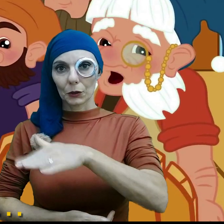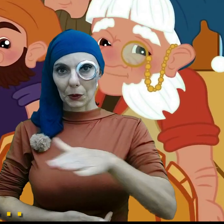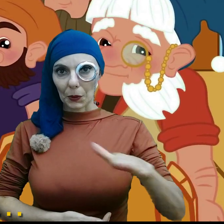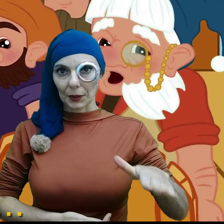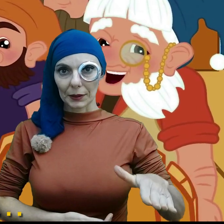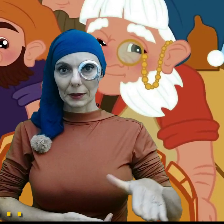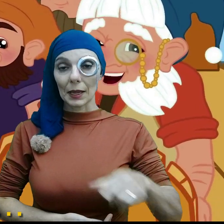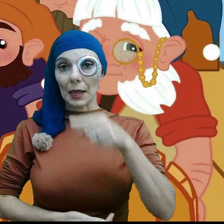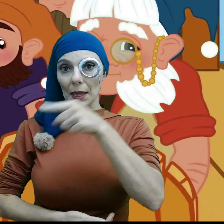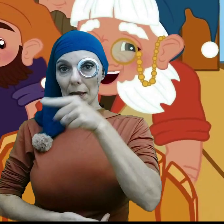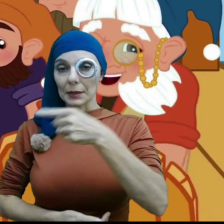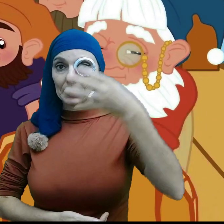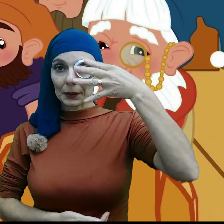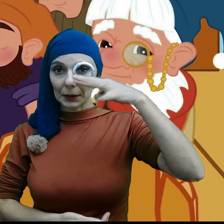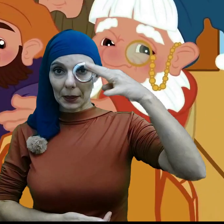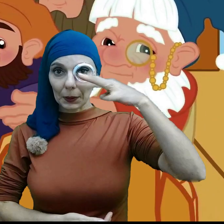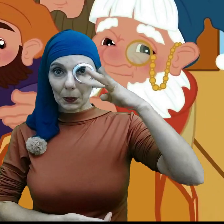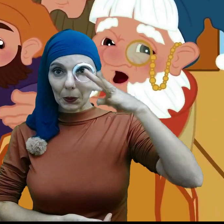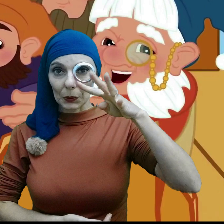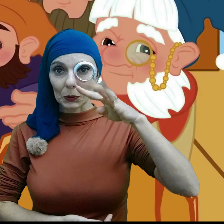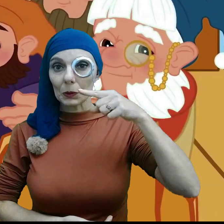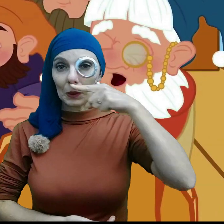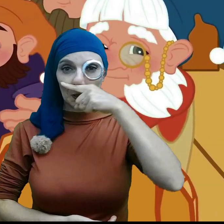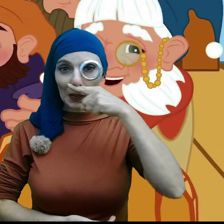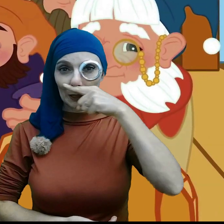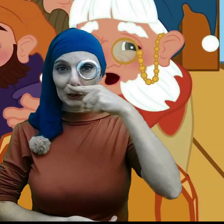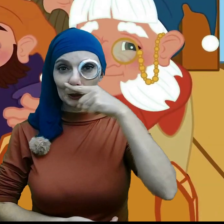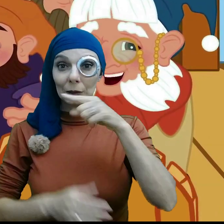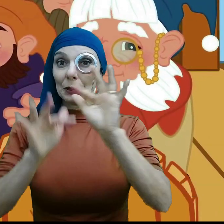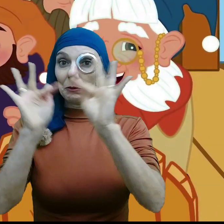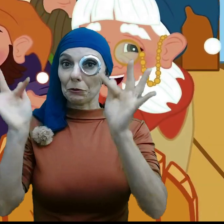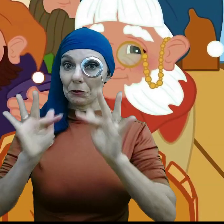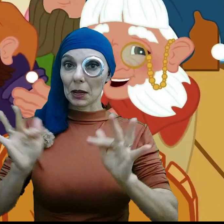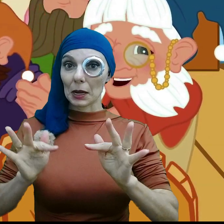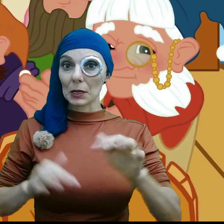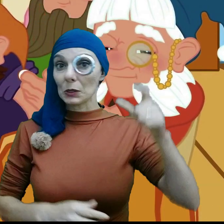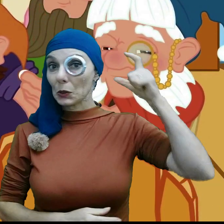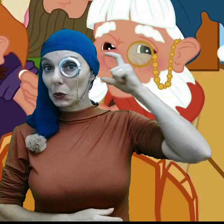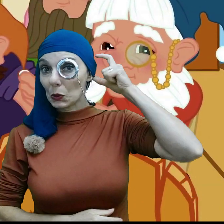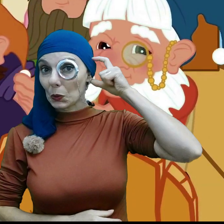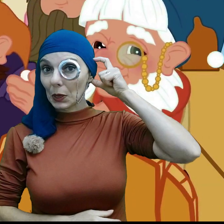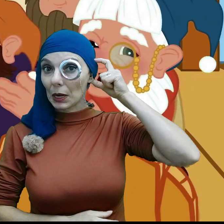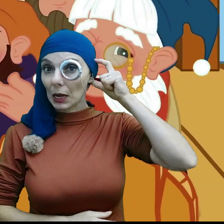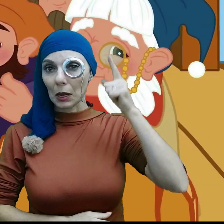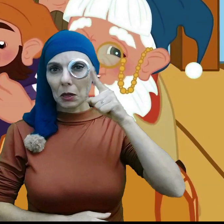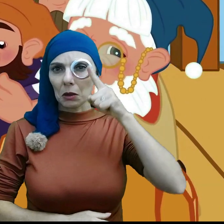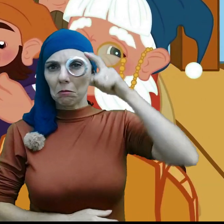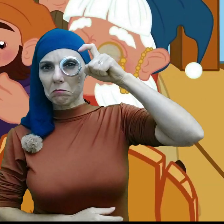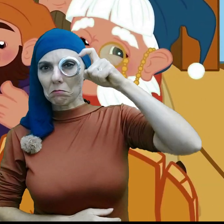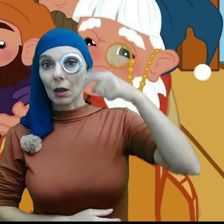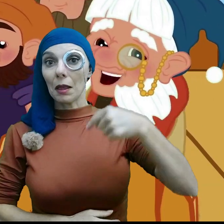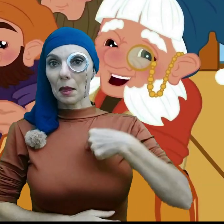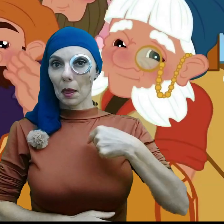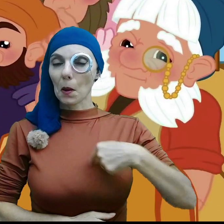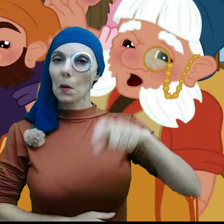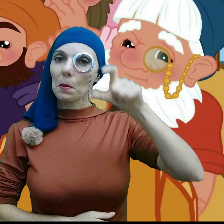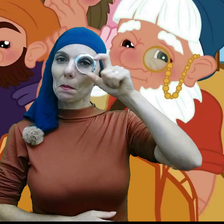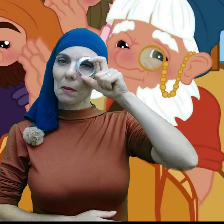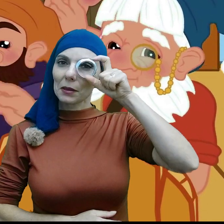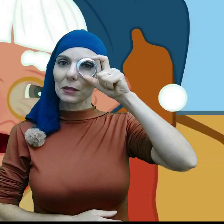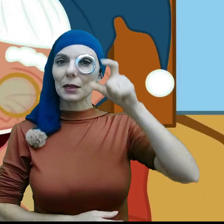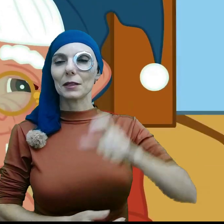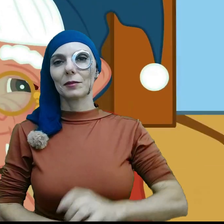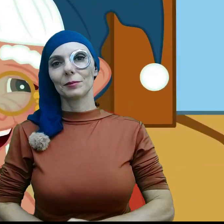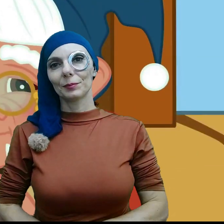os sete anões. Esses são Dengoso, Atim, Feliz, Dunga, Zangado e eu